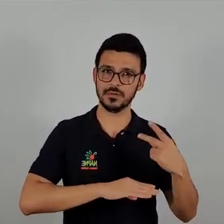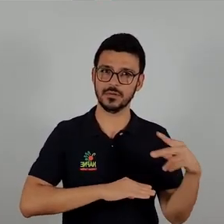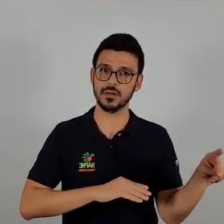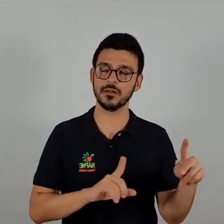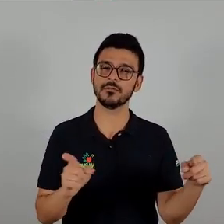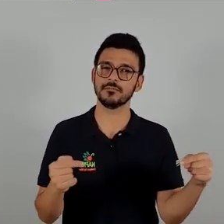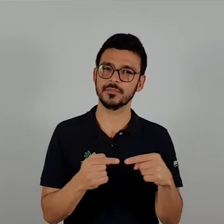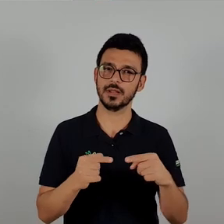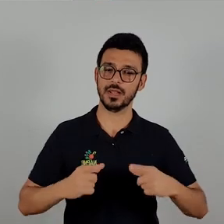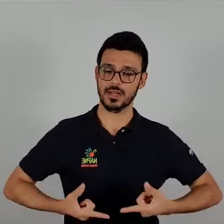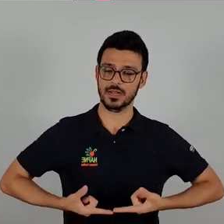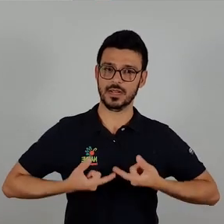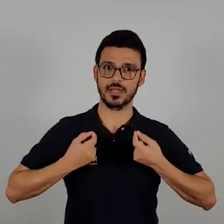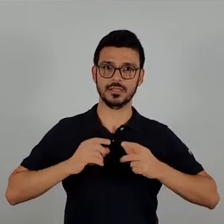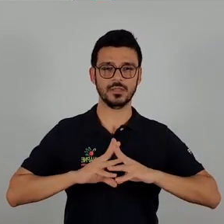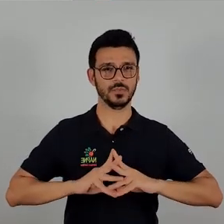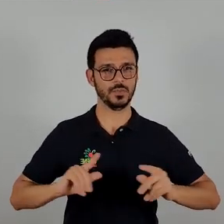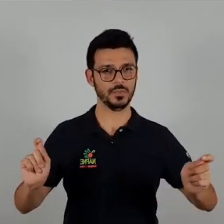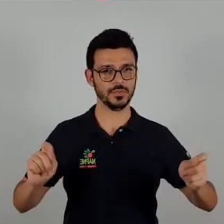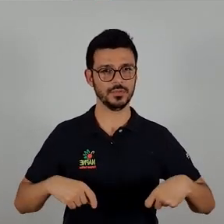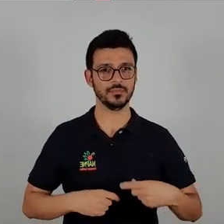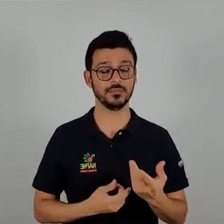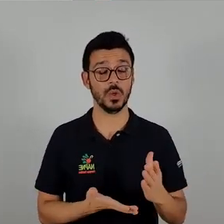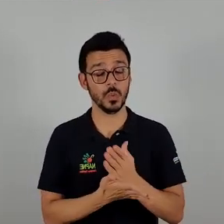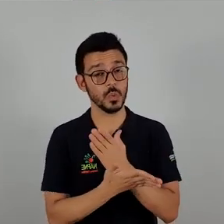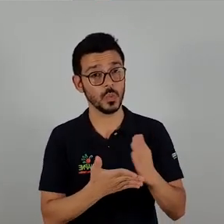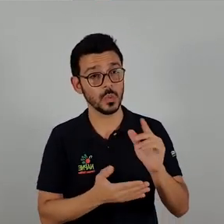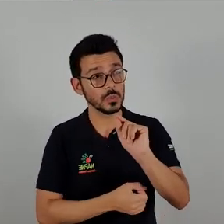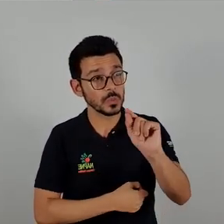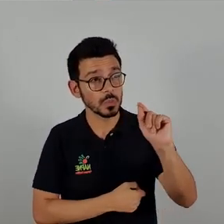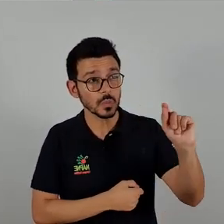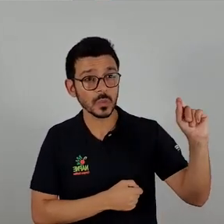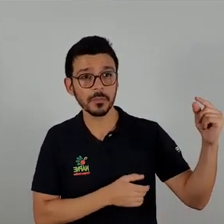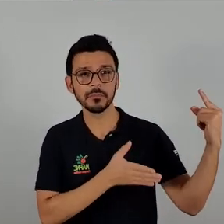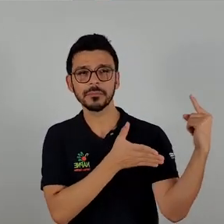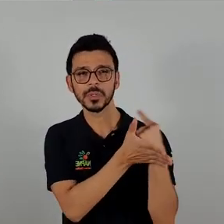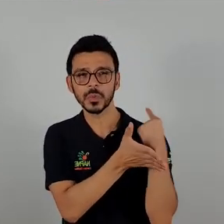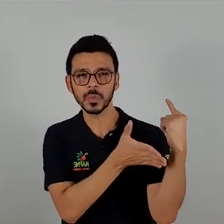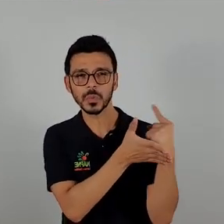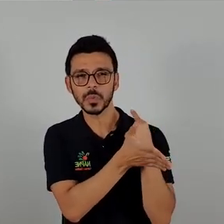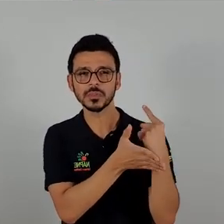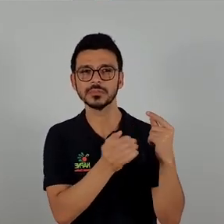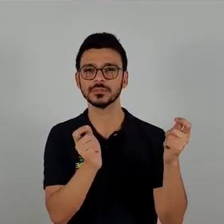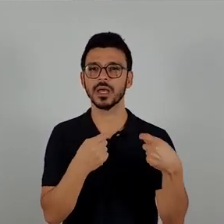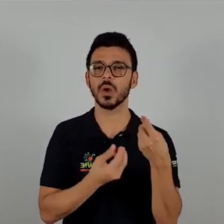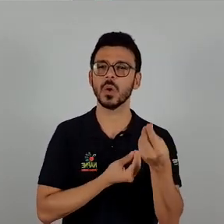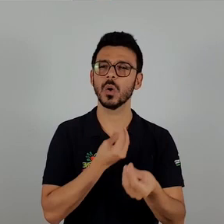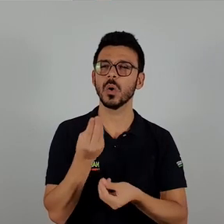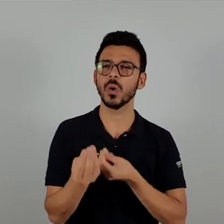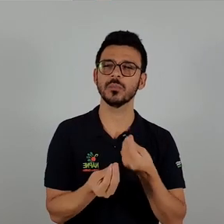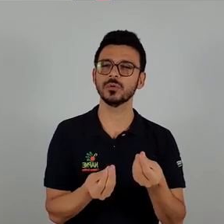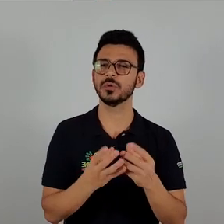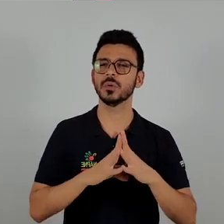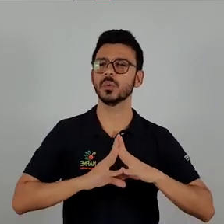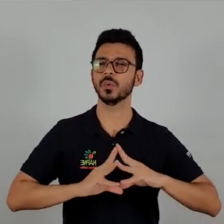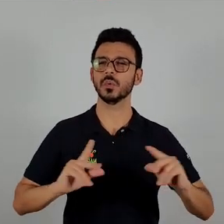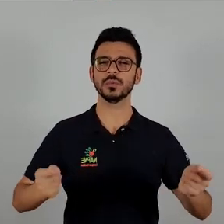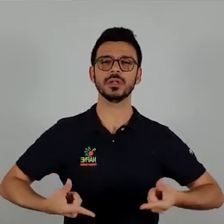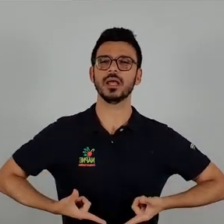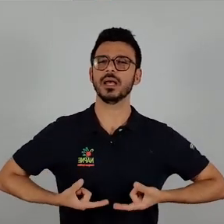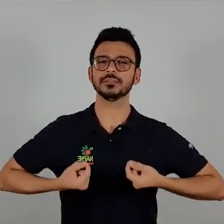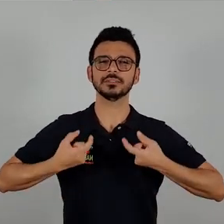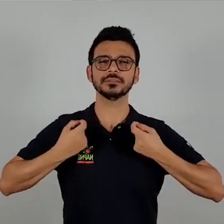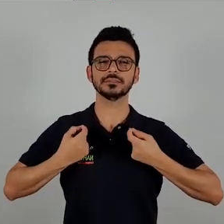Valorizei os fatores raros, estranhos e peculiares. Valorizei o histórico de vida dele. Sei as particularidades que ele desenvolve quando ele está doente. A gente